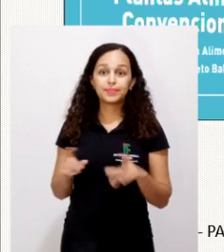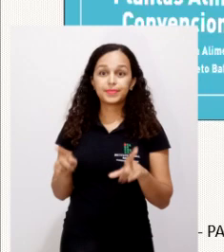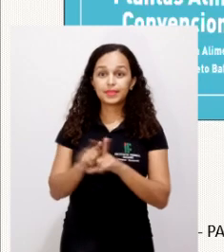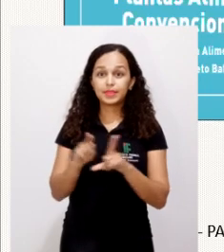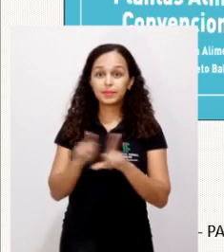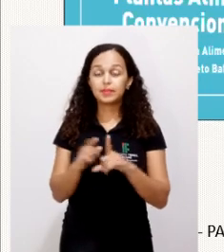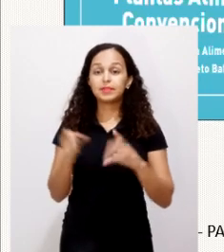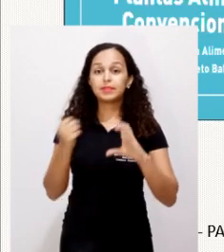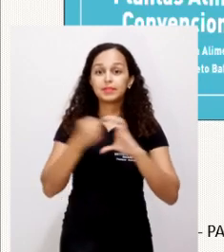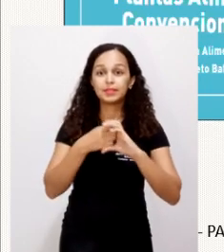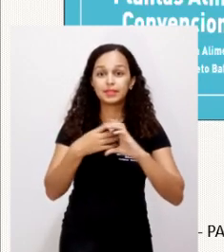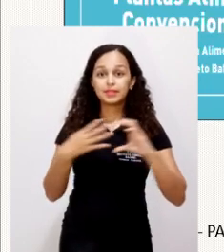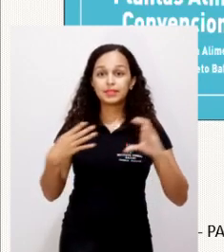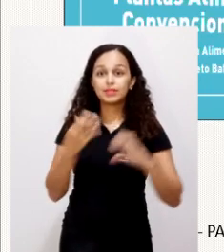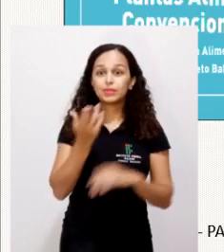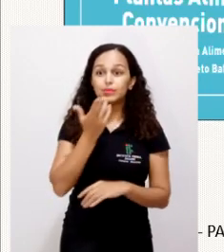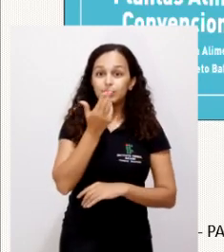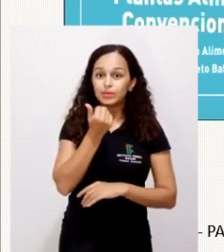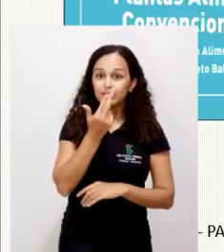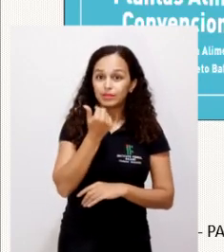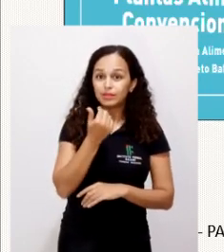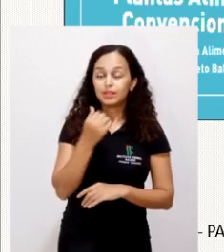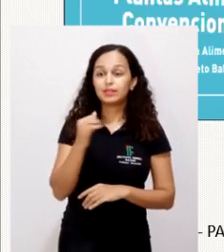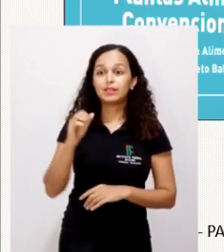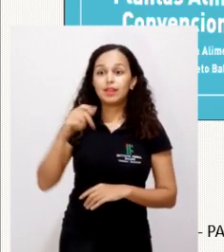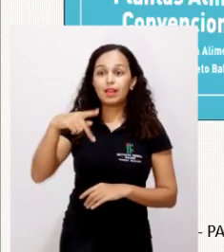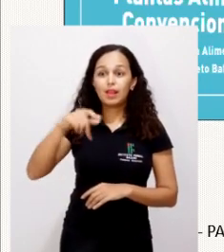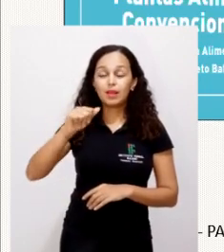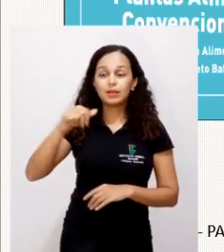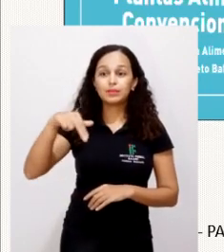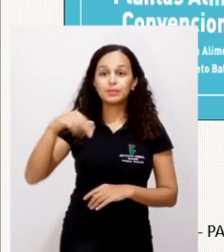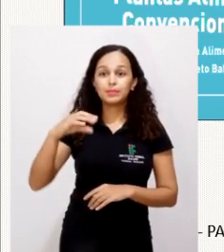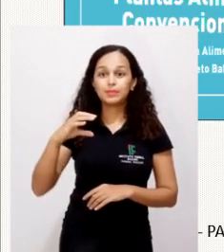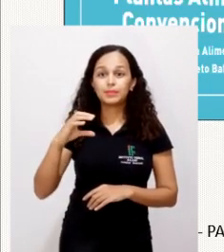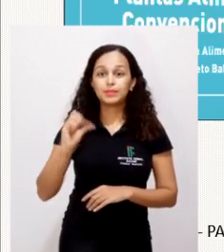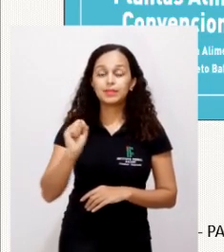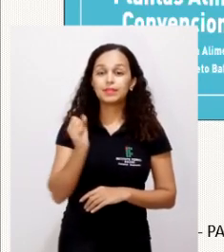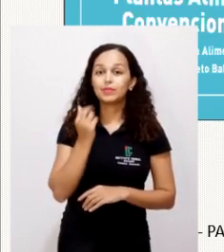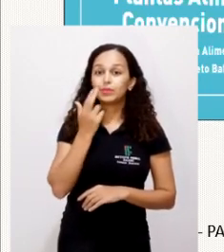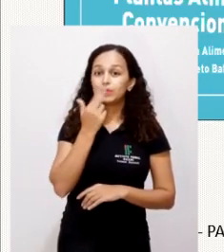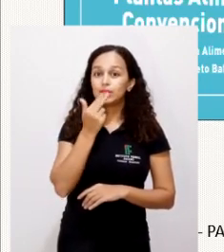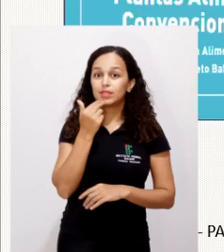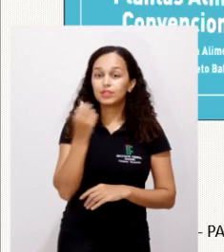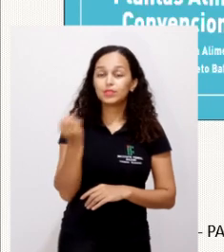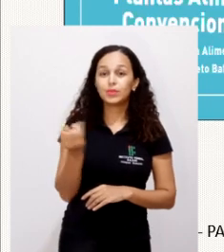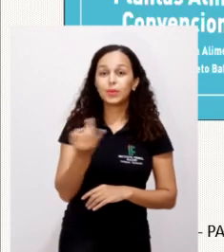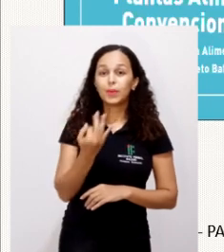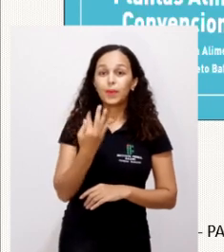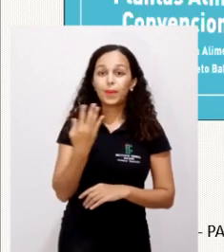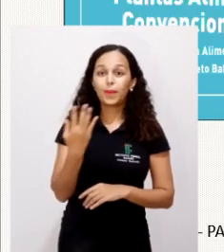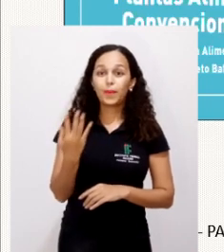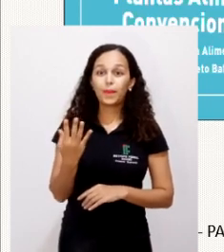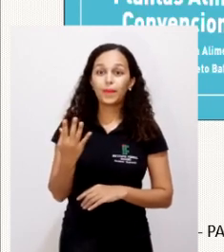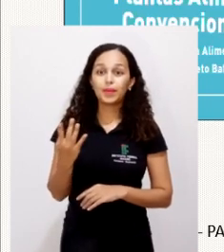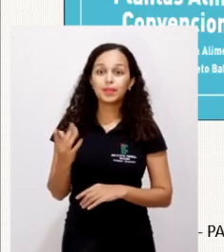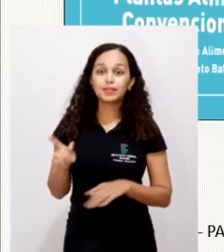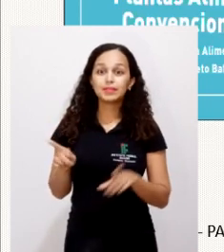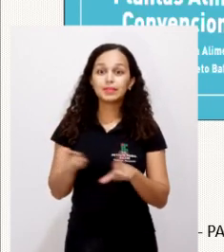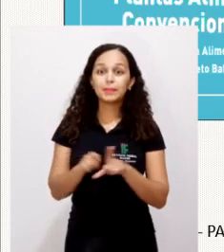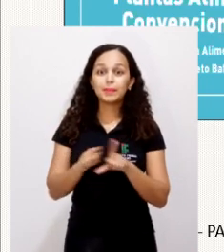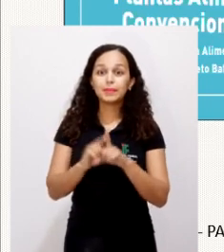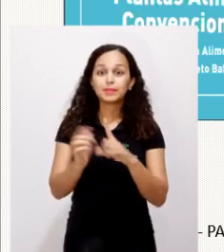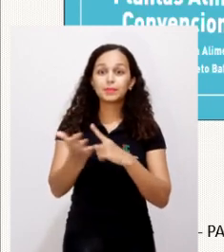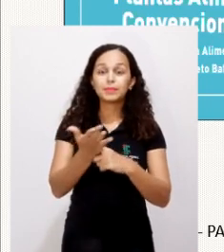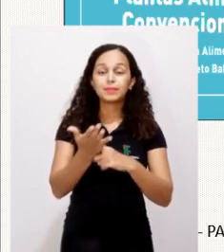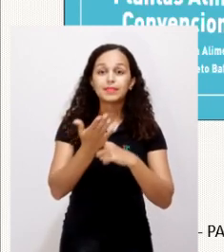aspectos nutricionais, né? Essa punk é fonte de quais nutrientes e de quais compostos bioativos e quais são os